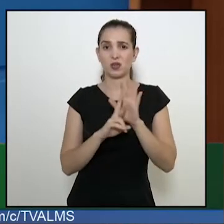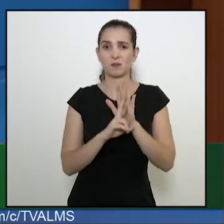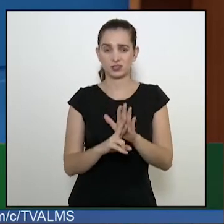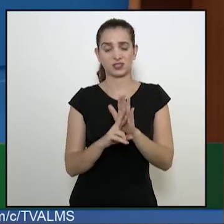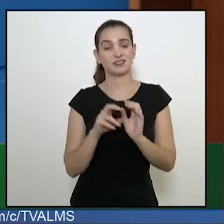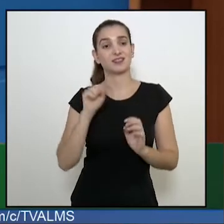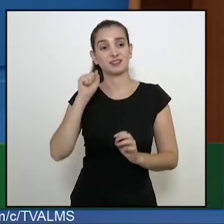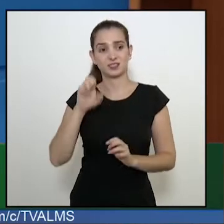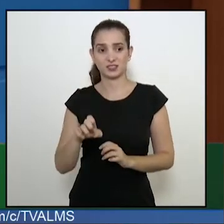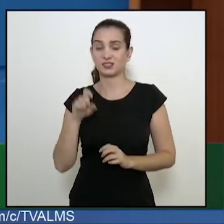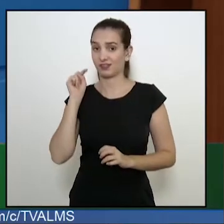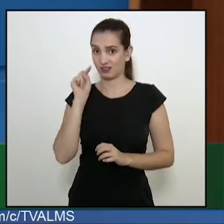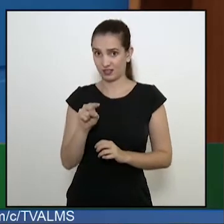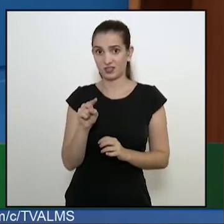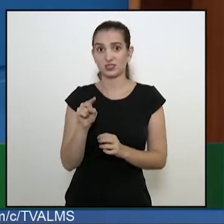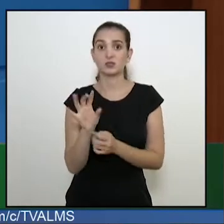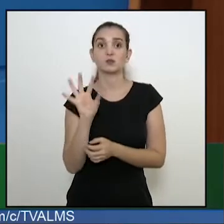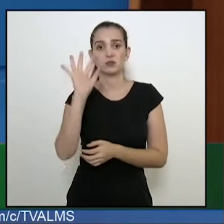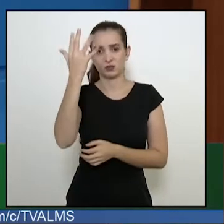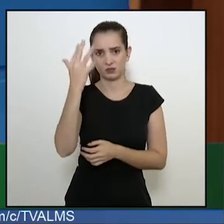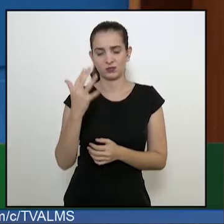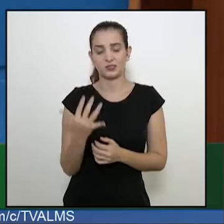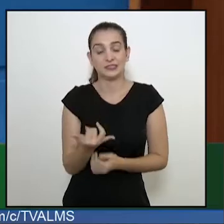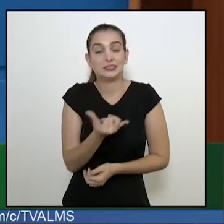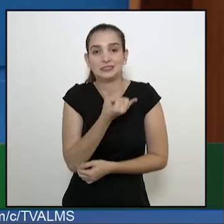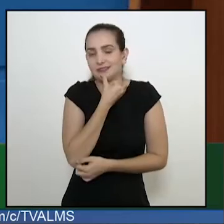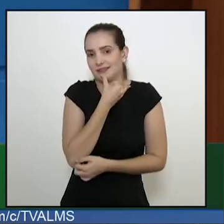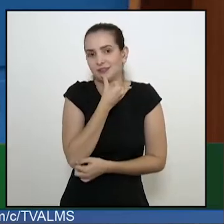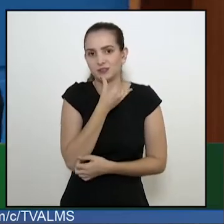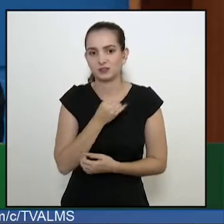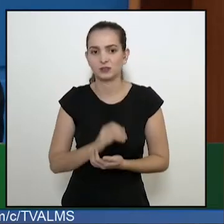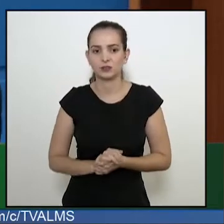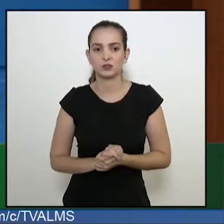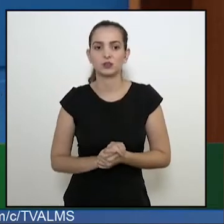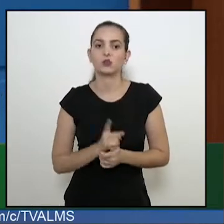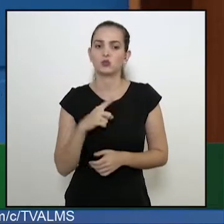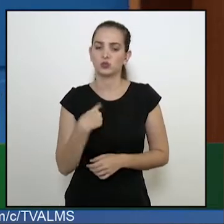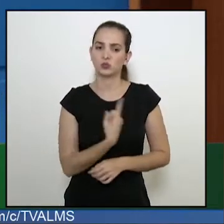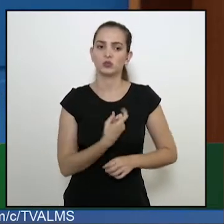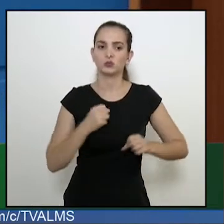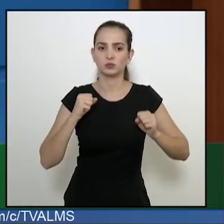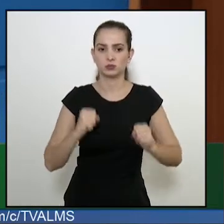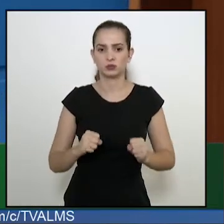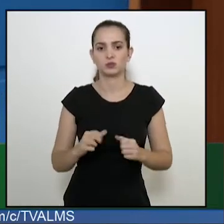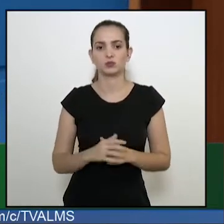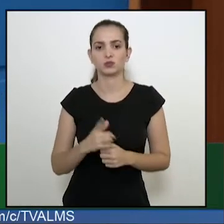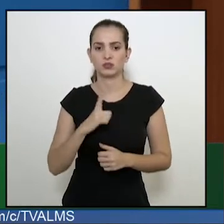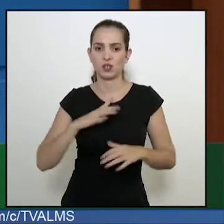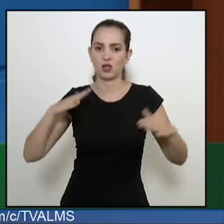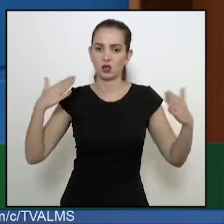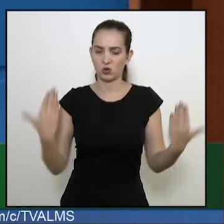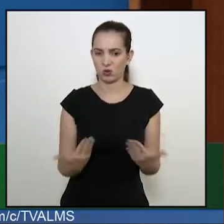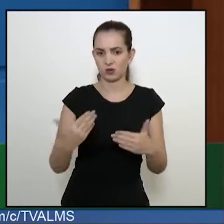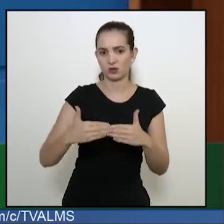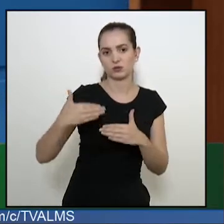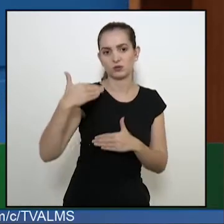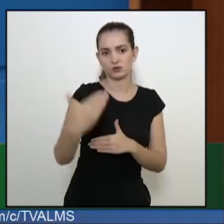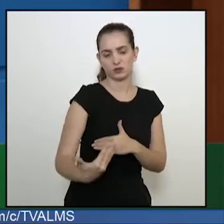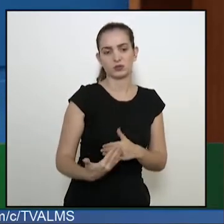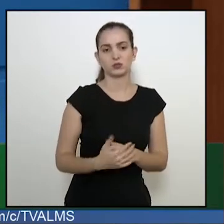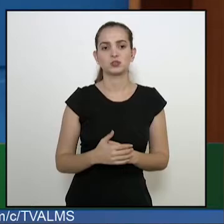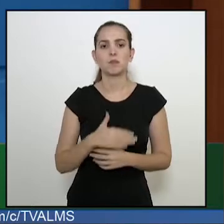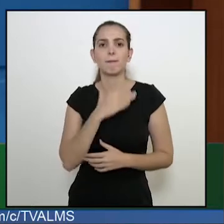se deste fato lamentável possamos ter daqui para frente